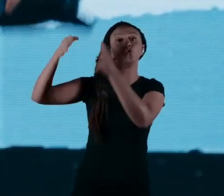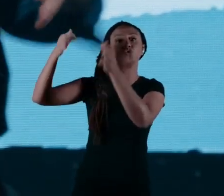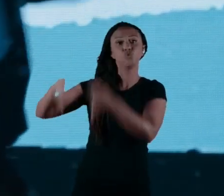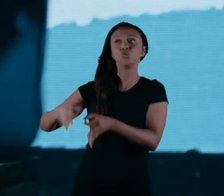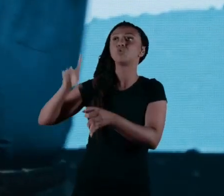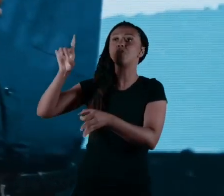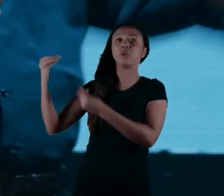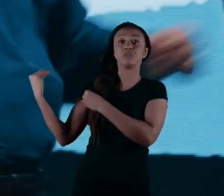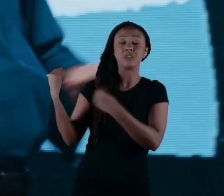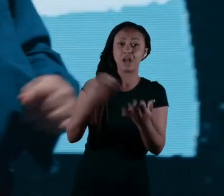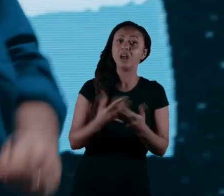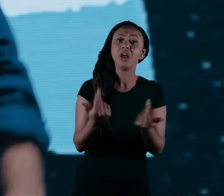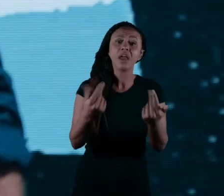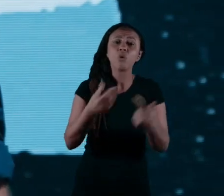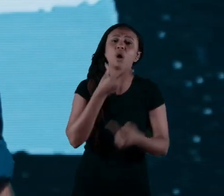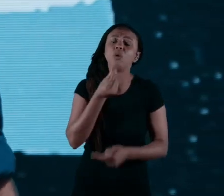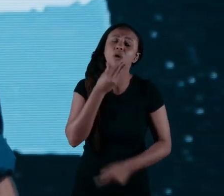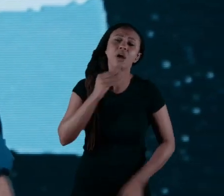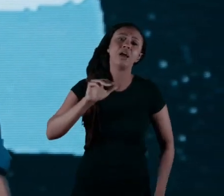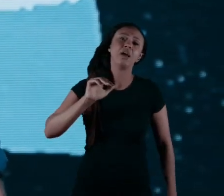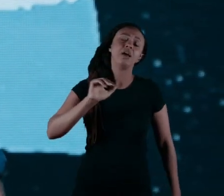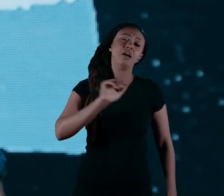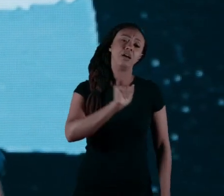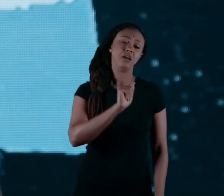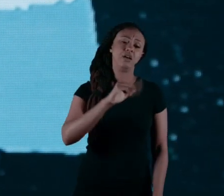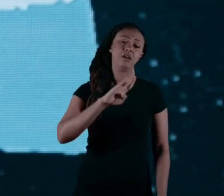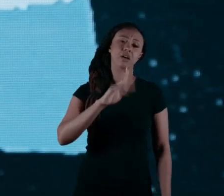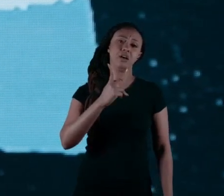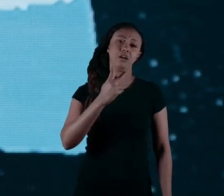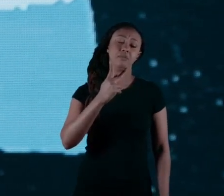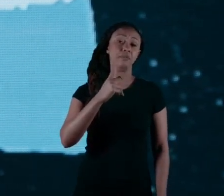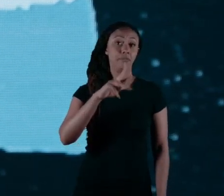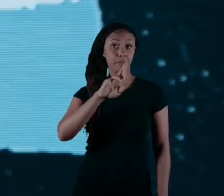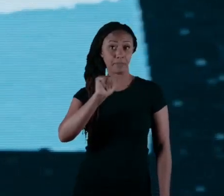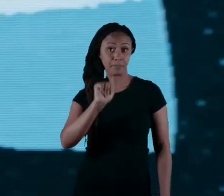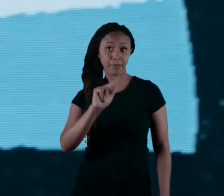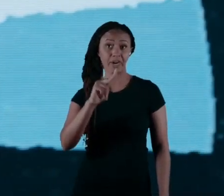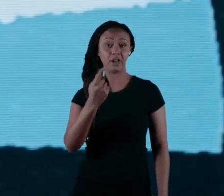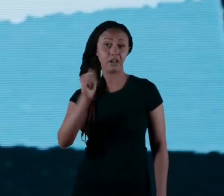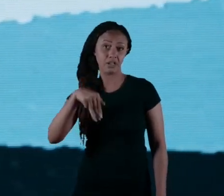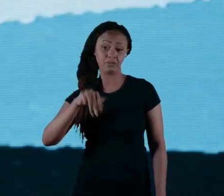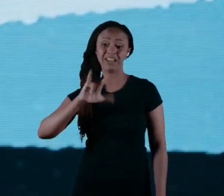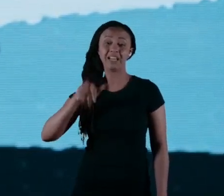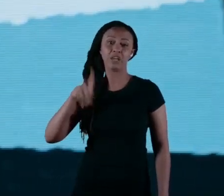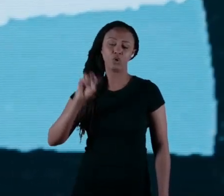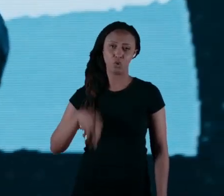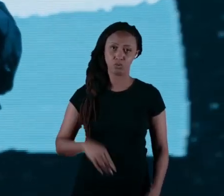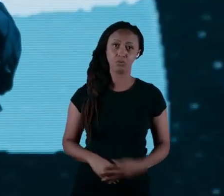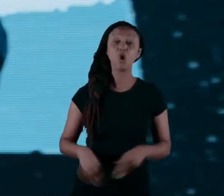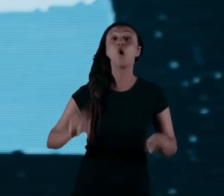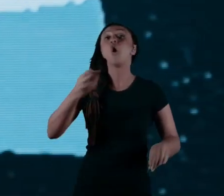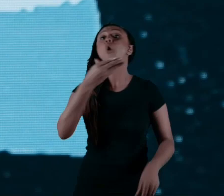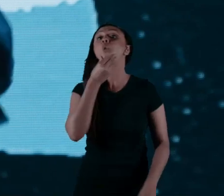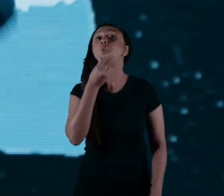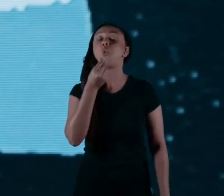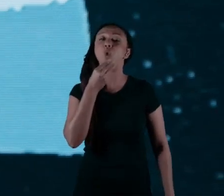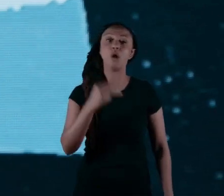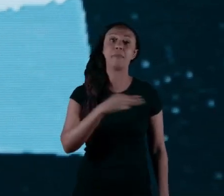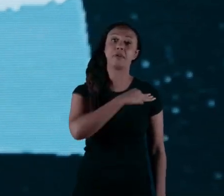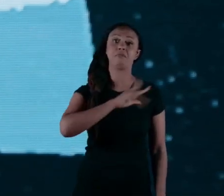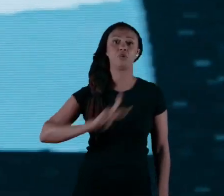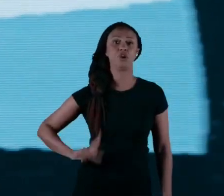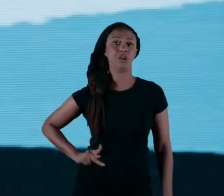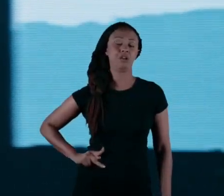entre brancos e negros. Como Martin Luther King, que deu a vida porque ele